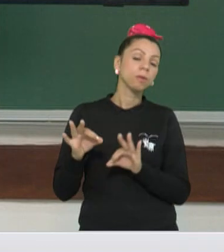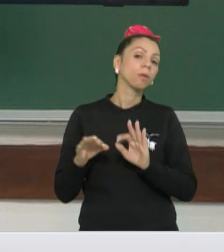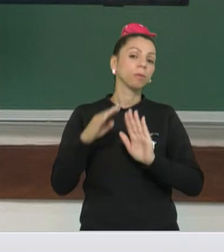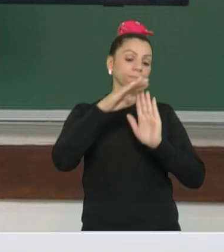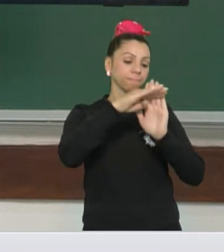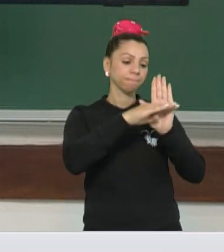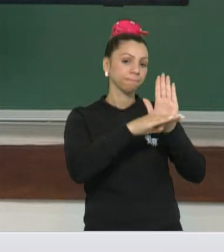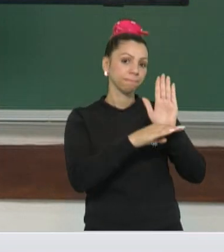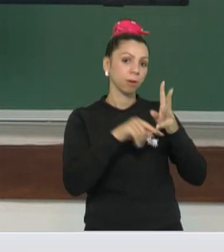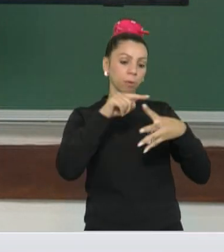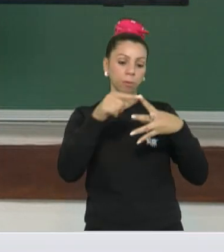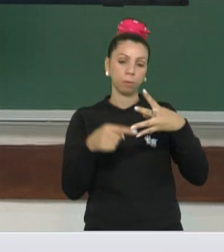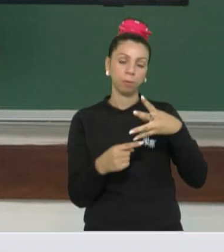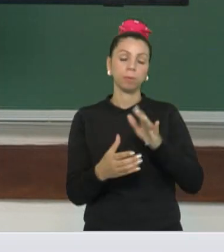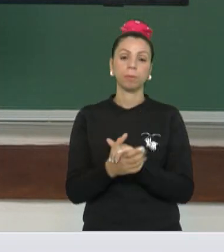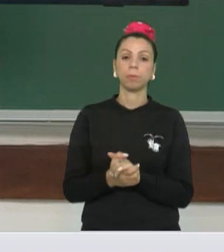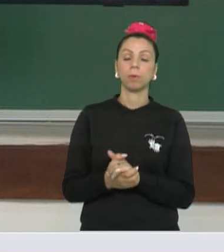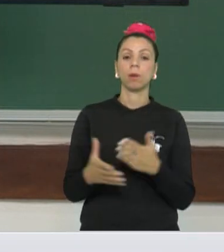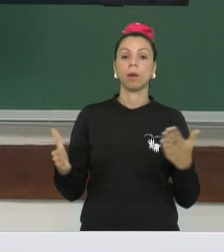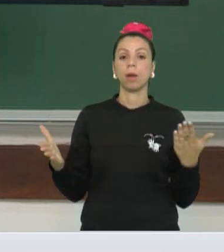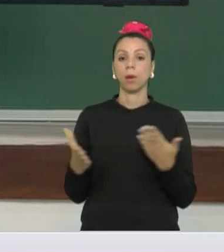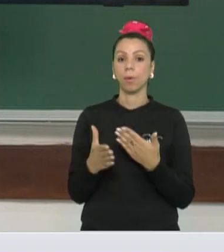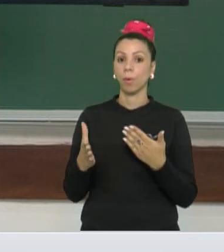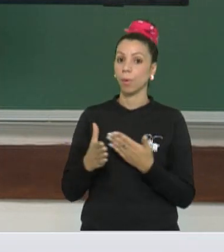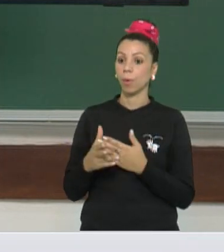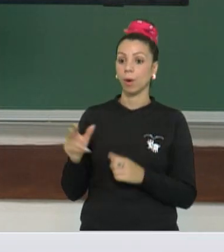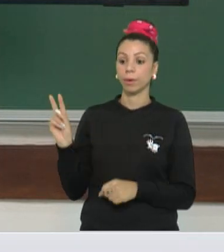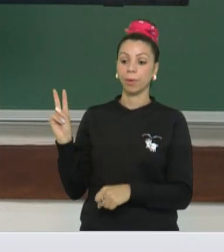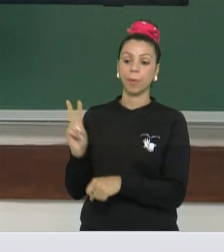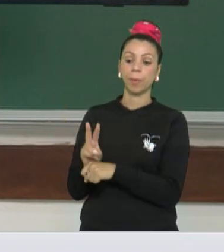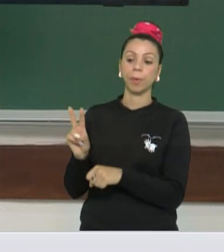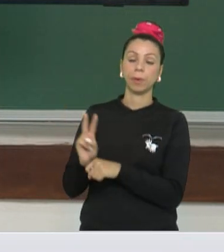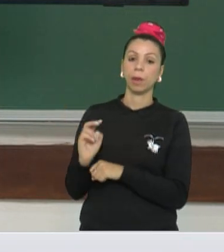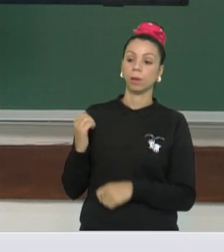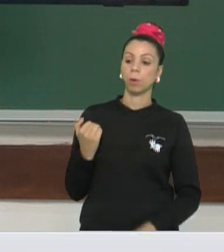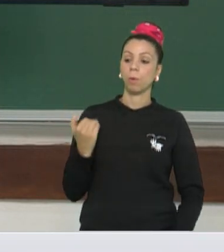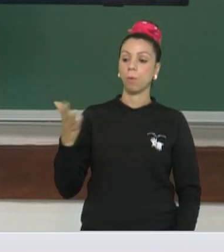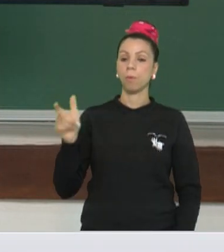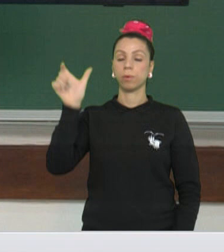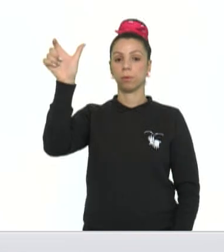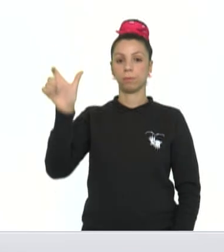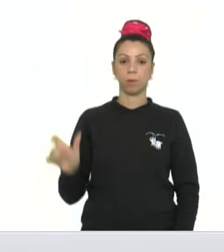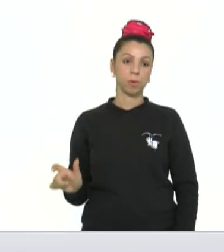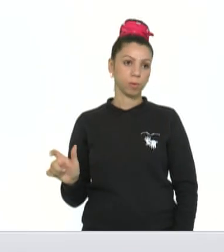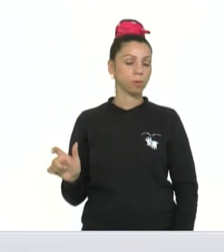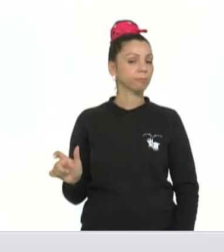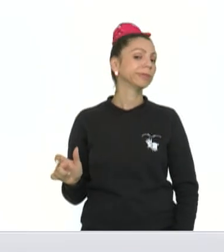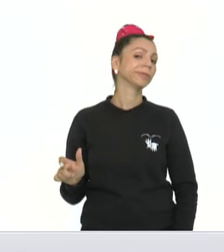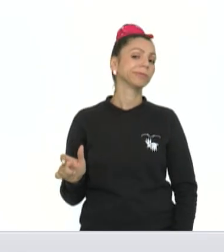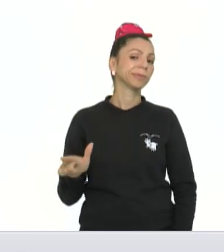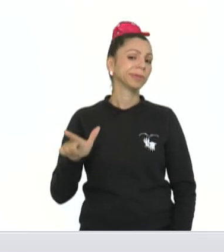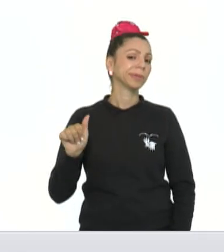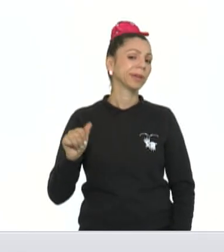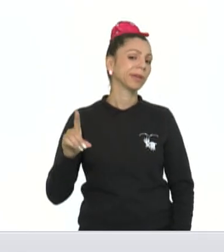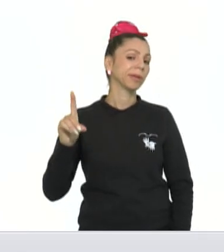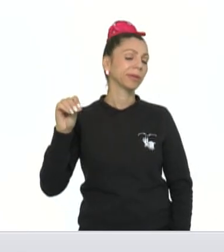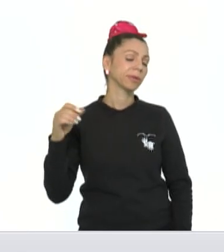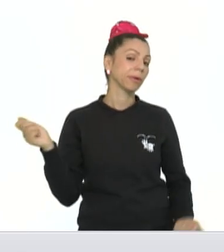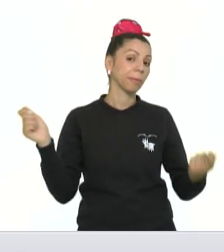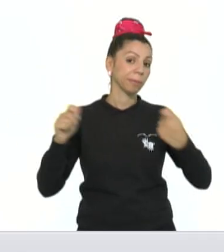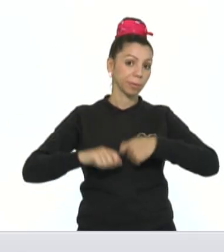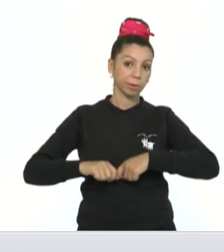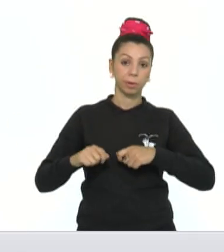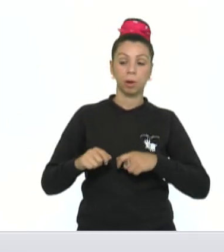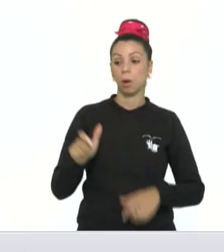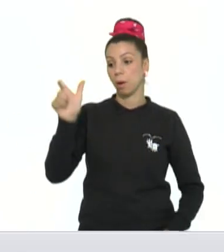procedimento. Cuidados com o outro lado. Que lado, professora? Os cuidados precisam ser tomados